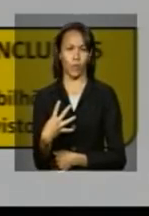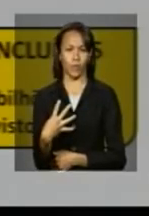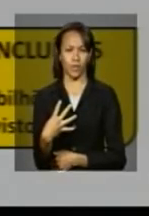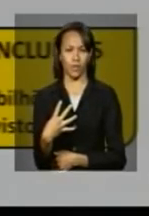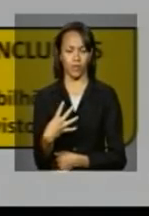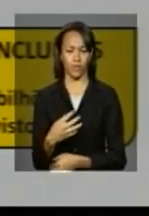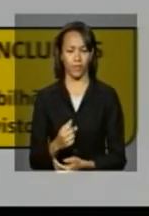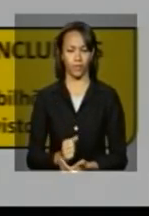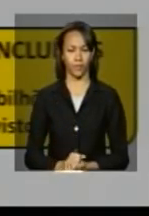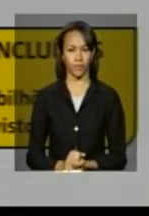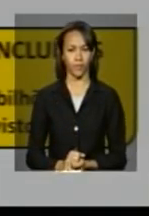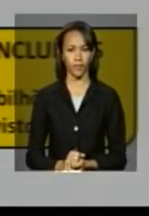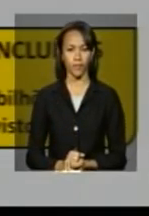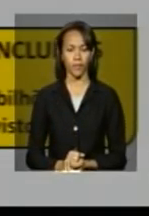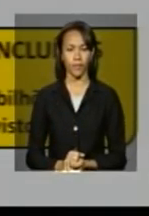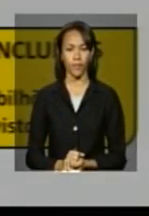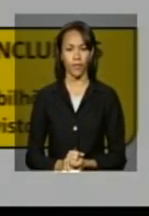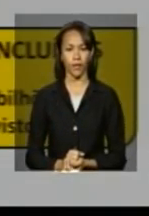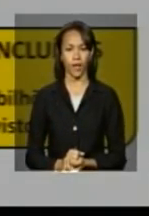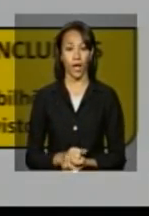amor de Deus. Até